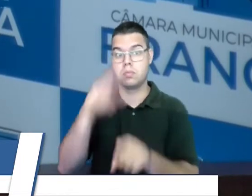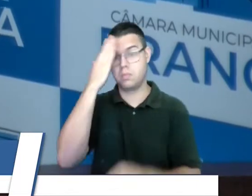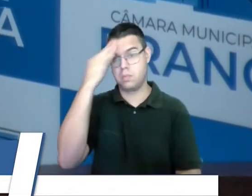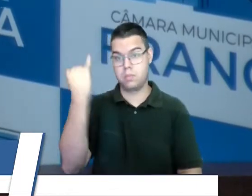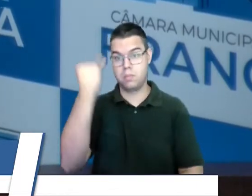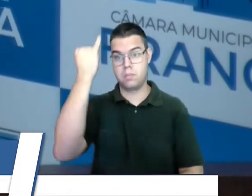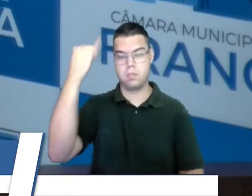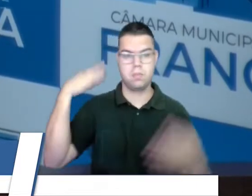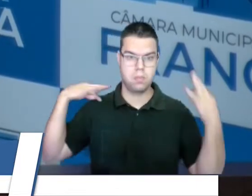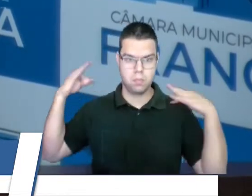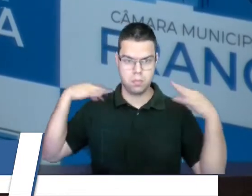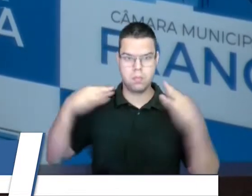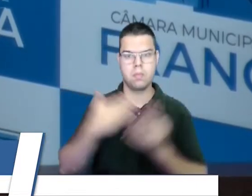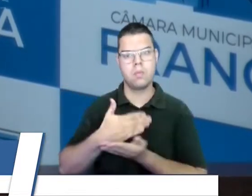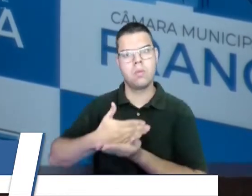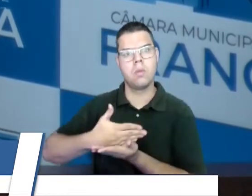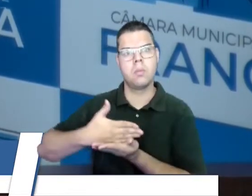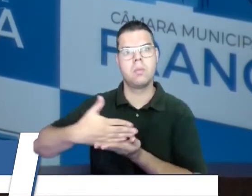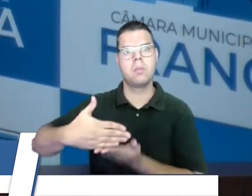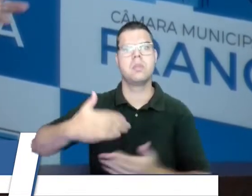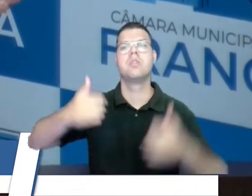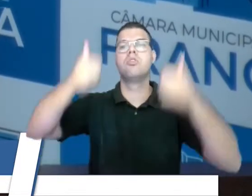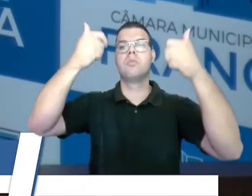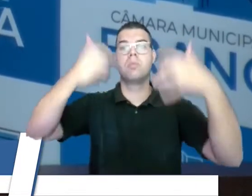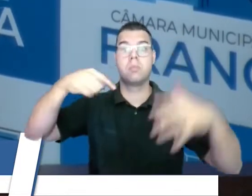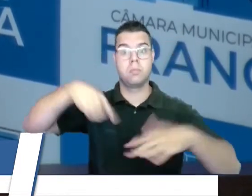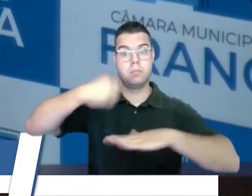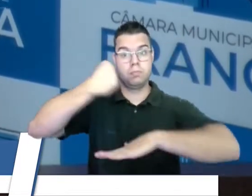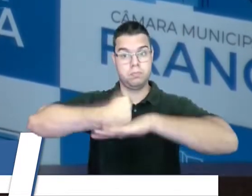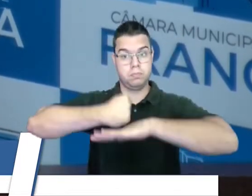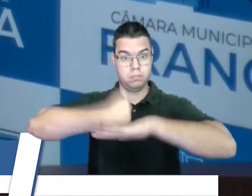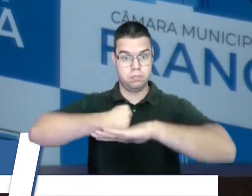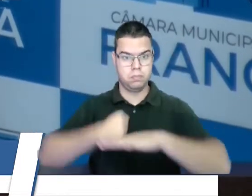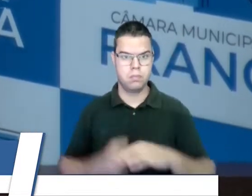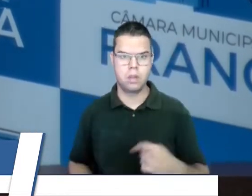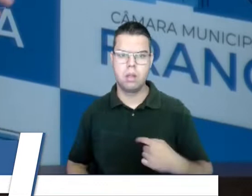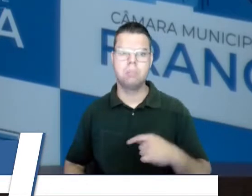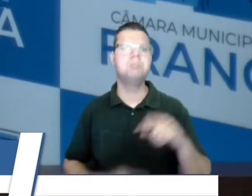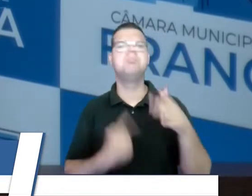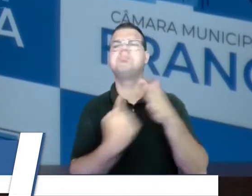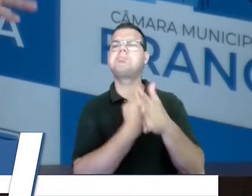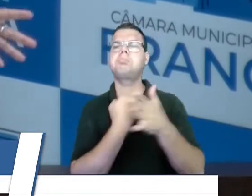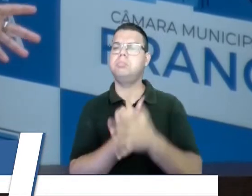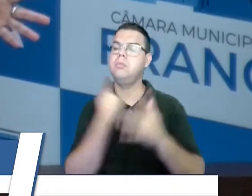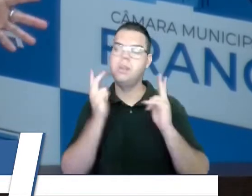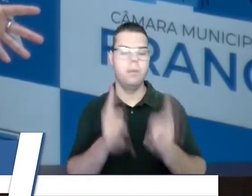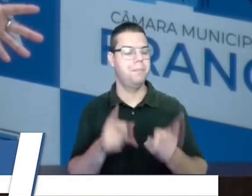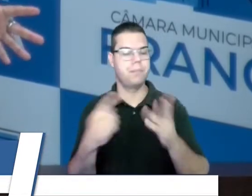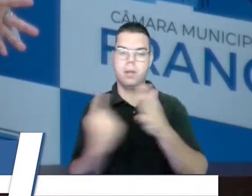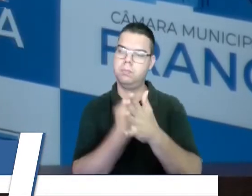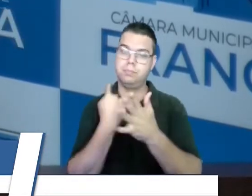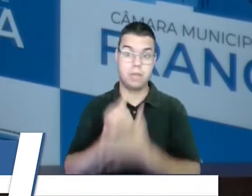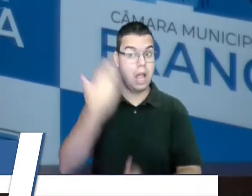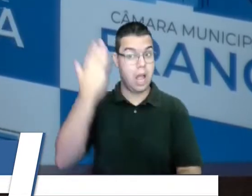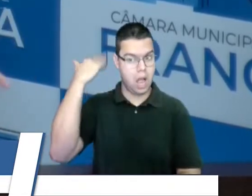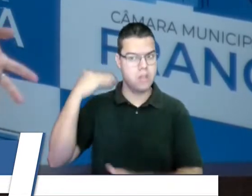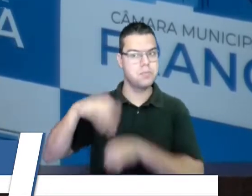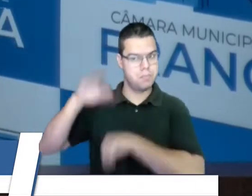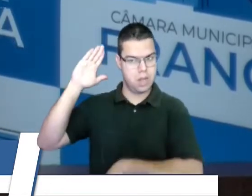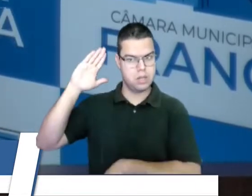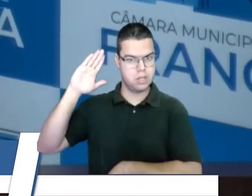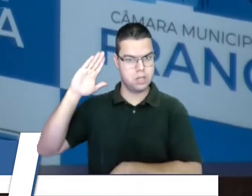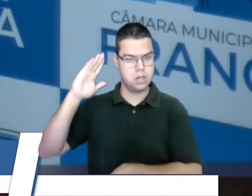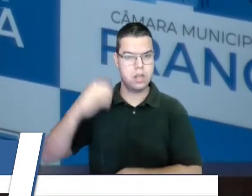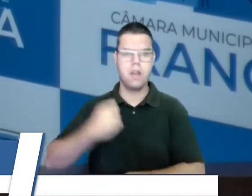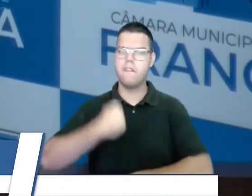Vou começar falando de Franca. Franca, a pergunta que eu ouço sempre, já ouvi muito mais no passado, Franca é uma